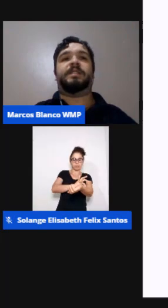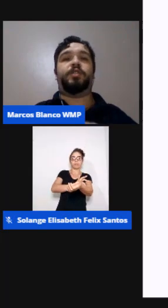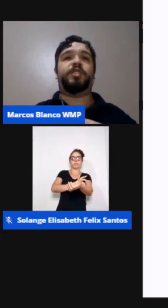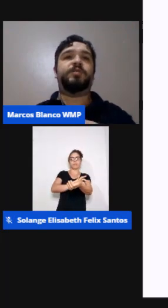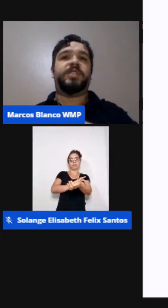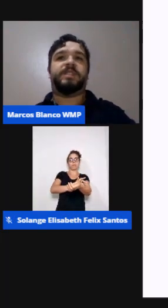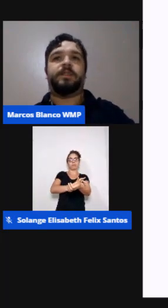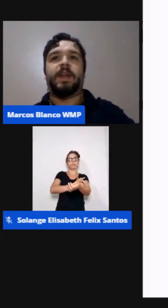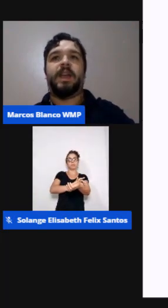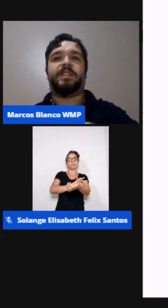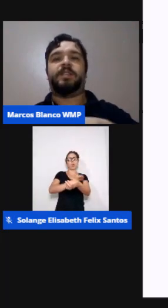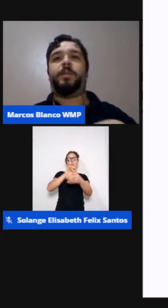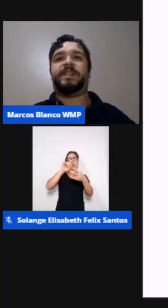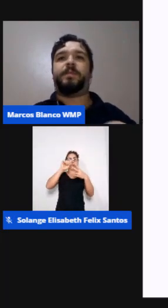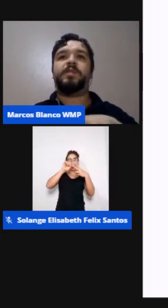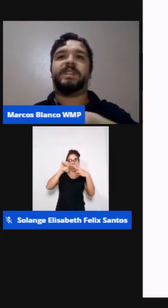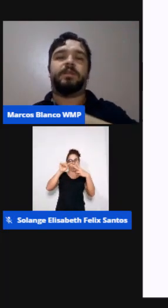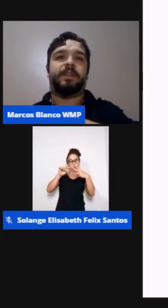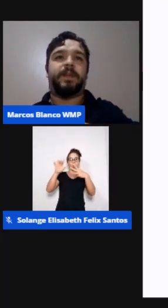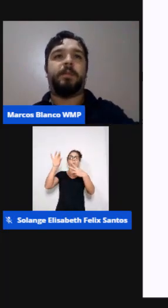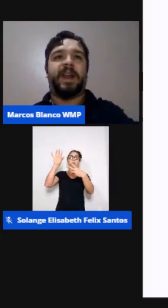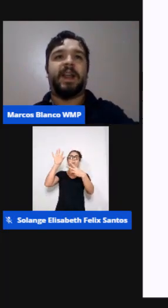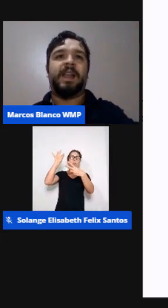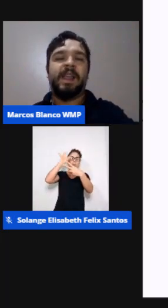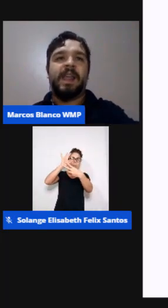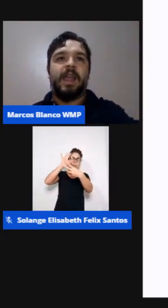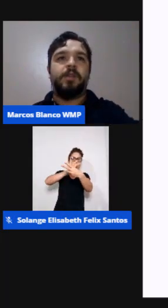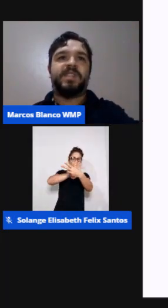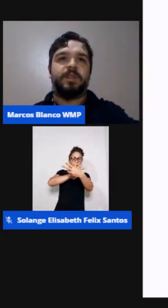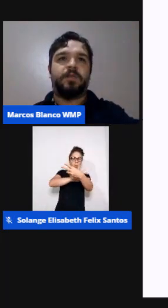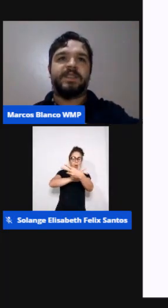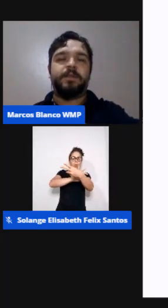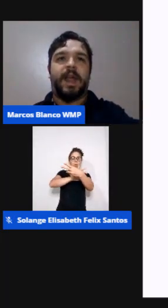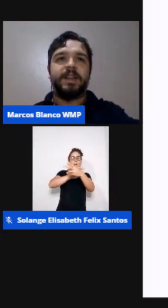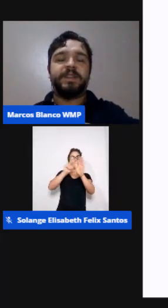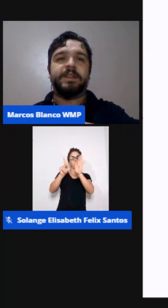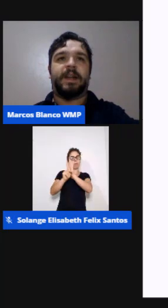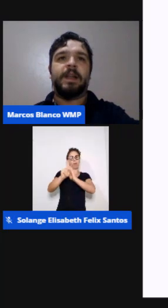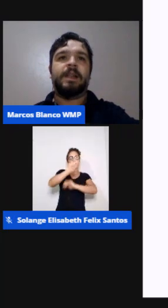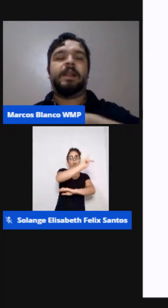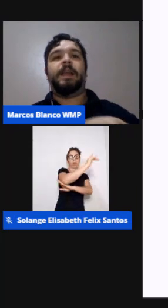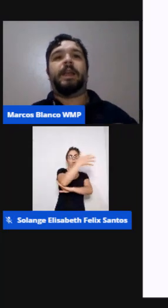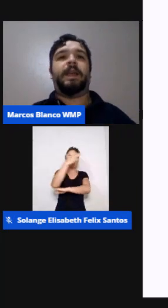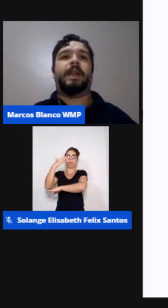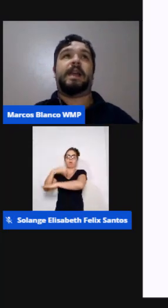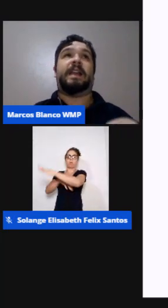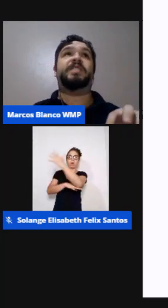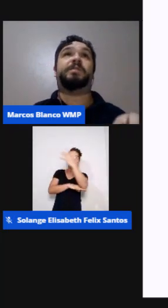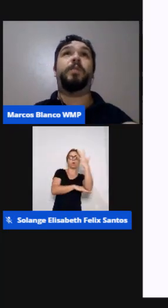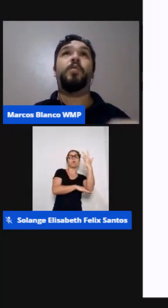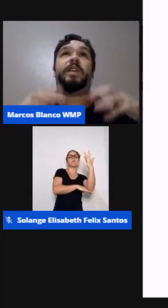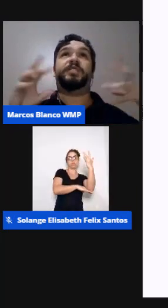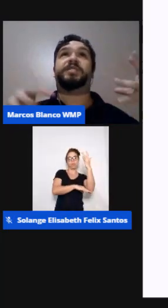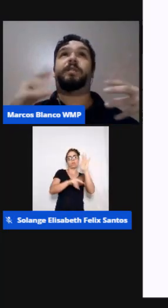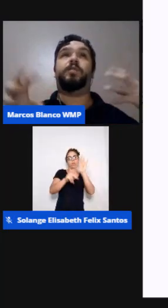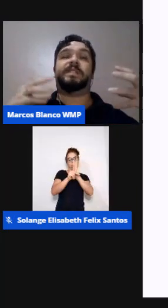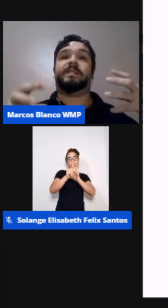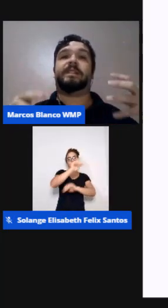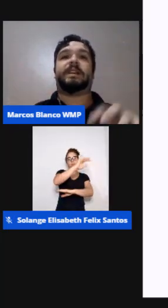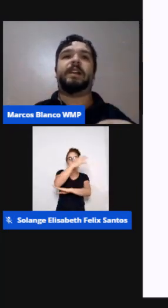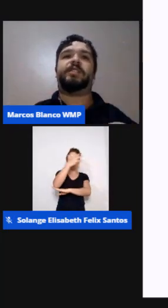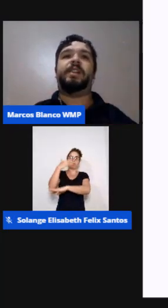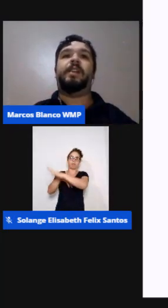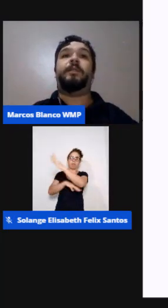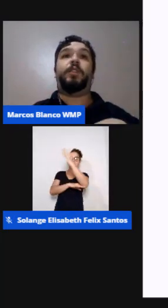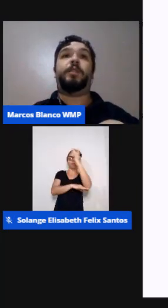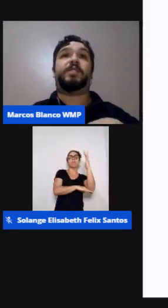Sabete. São dois mosquitos silvestres, então o principal ciclo da febre amarela é o ciclo silvestre, tá? Aqueles boom que a gente teve